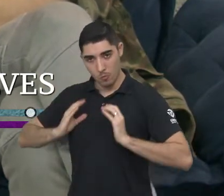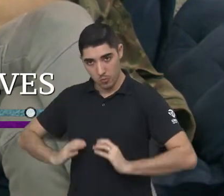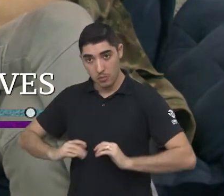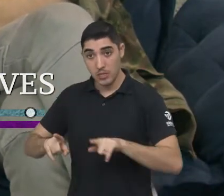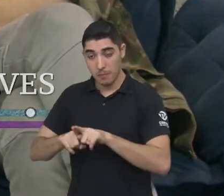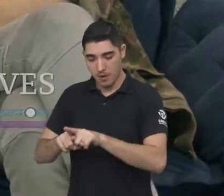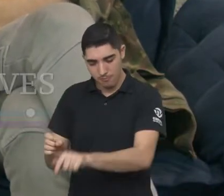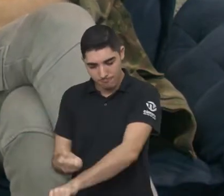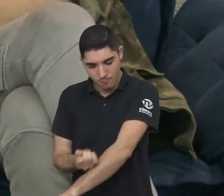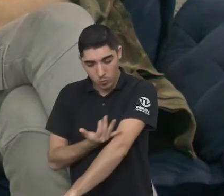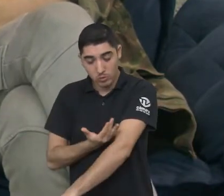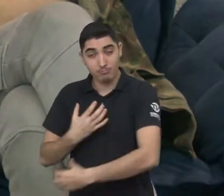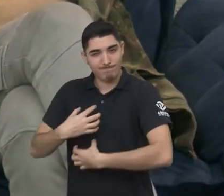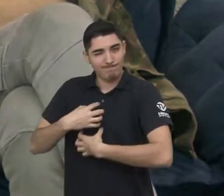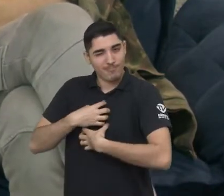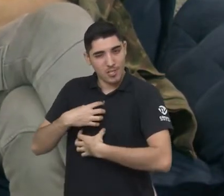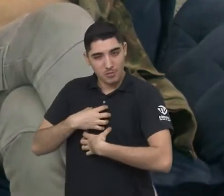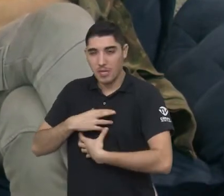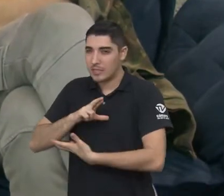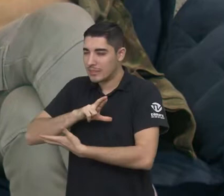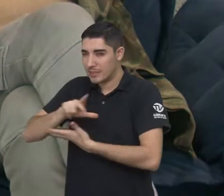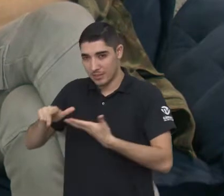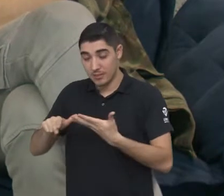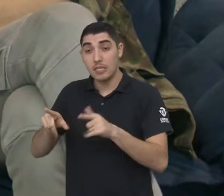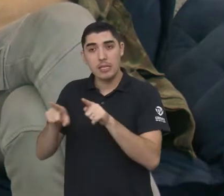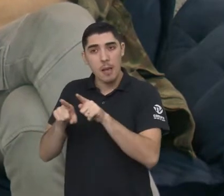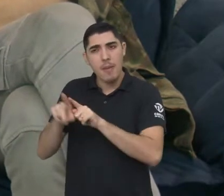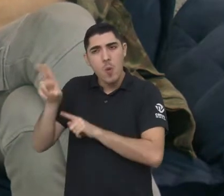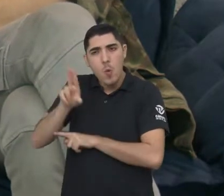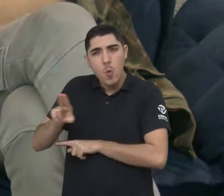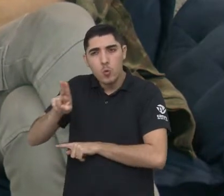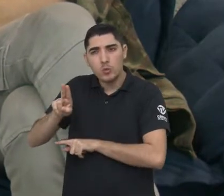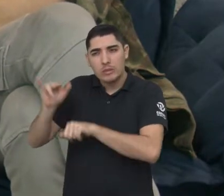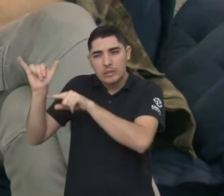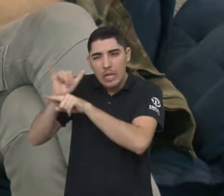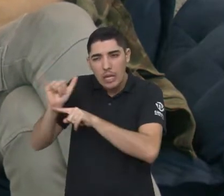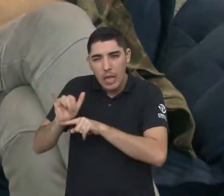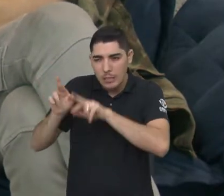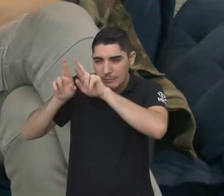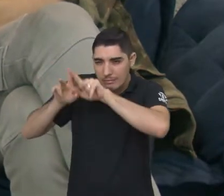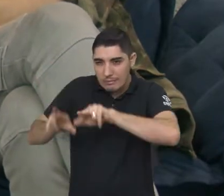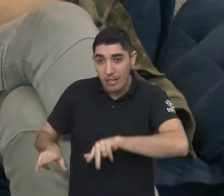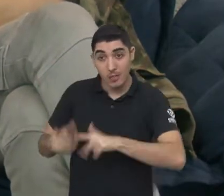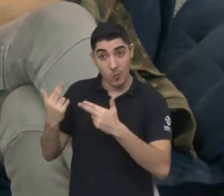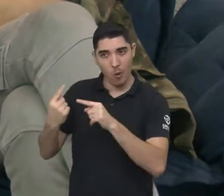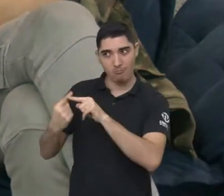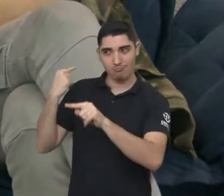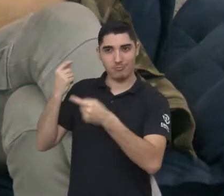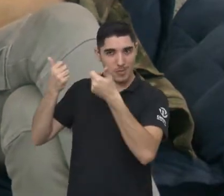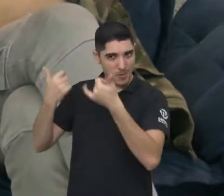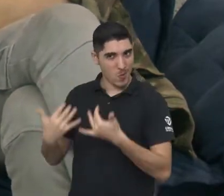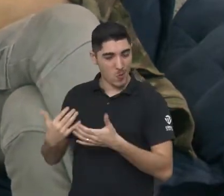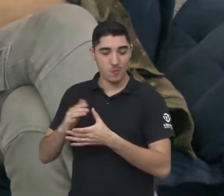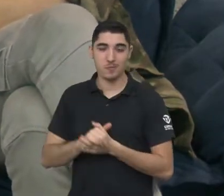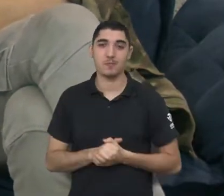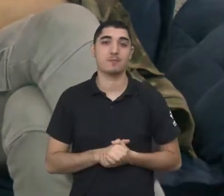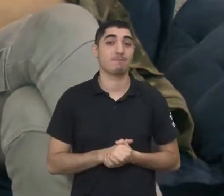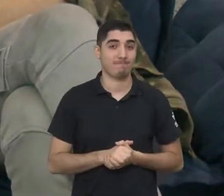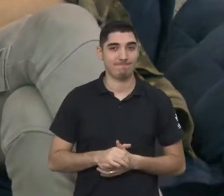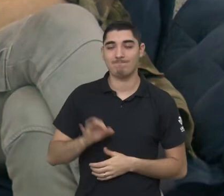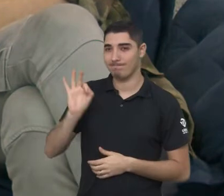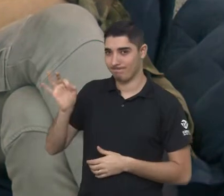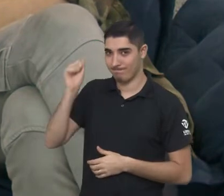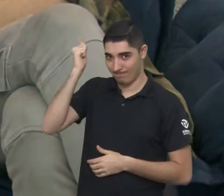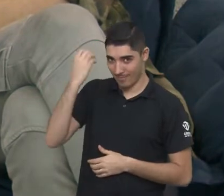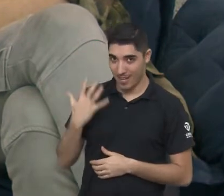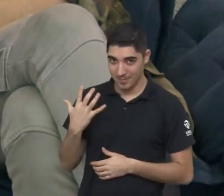comportamentos, emoções, sentimentos e que para isso utiliza diversas técnicas, como conversamos no bloco anterior. É isso mesmo,